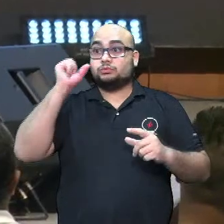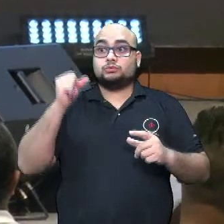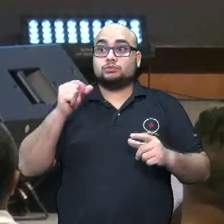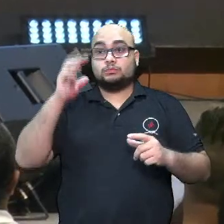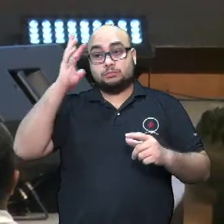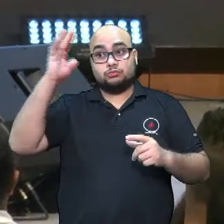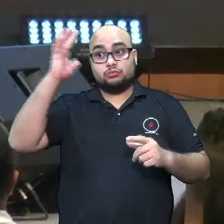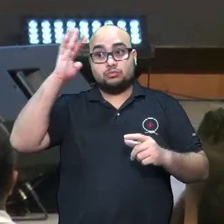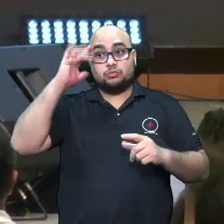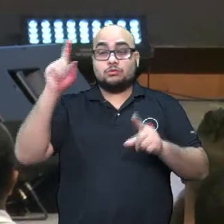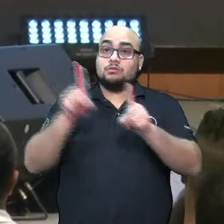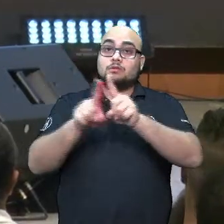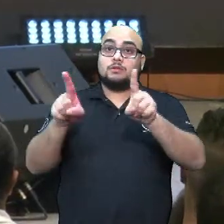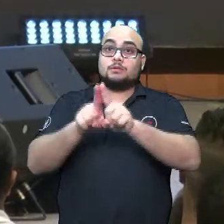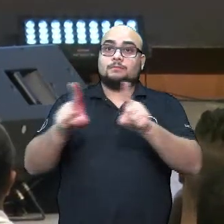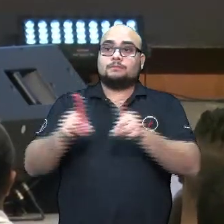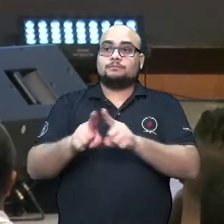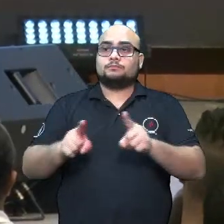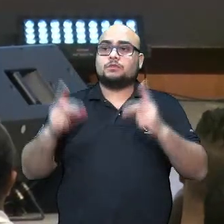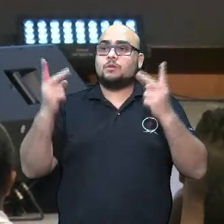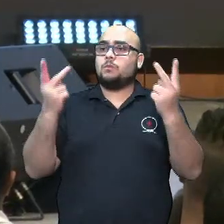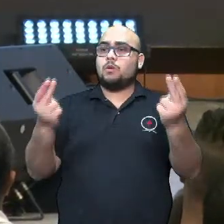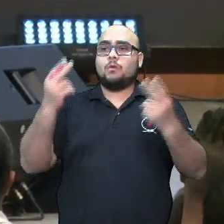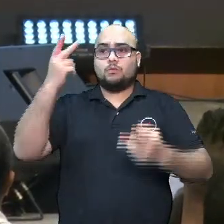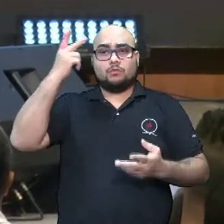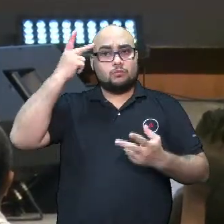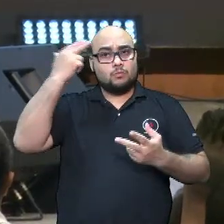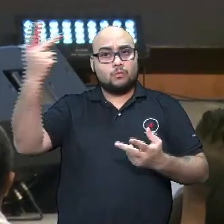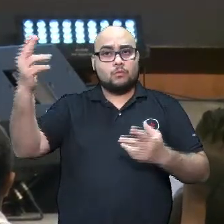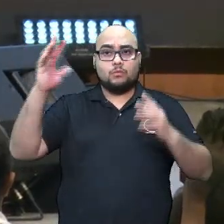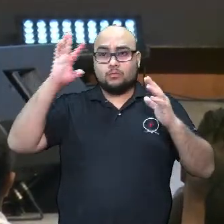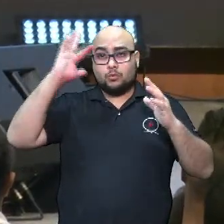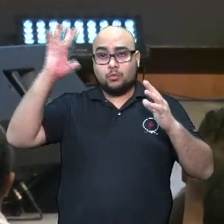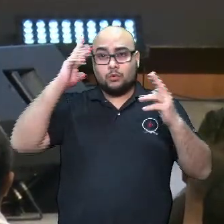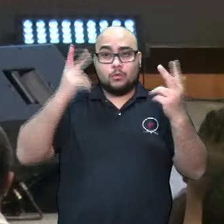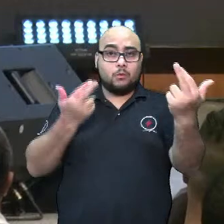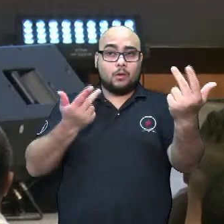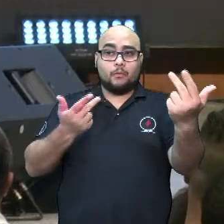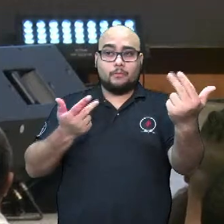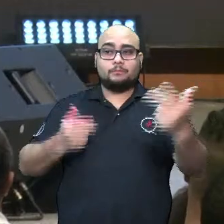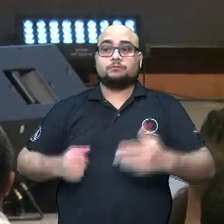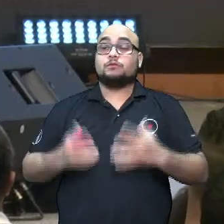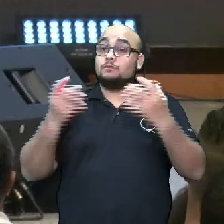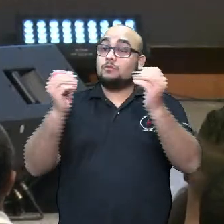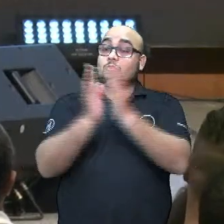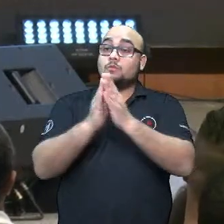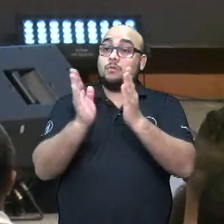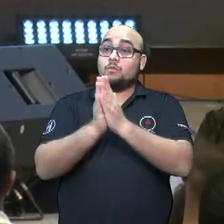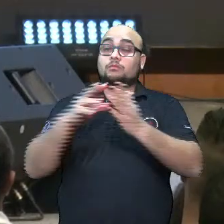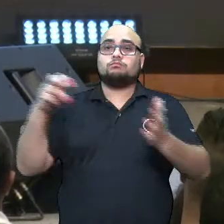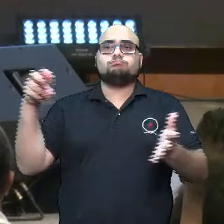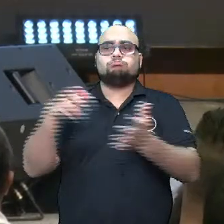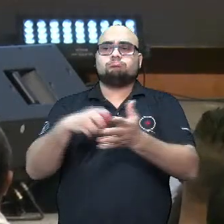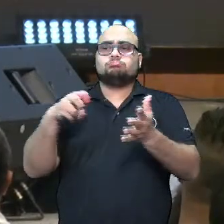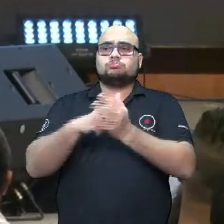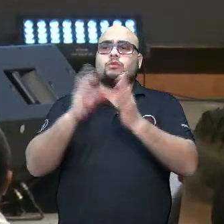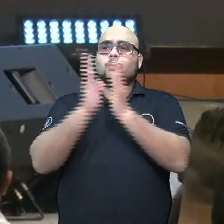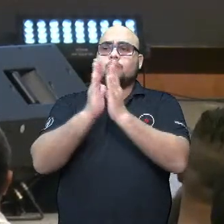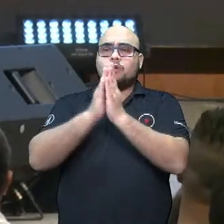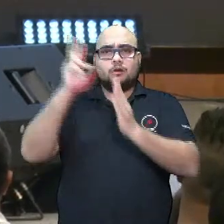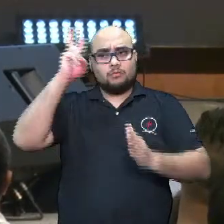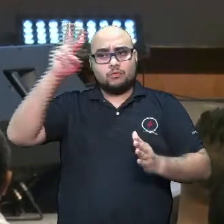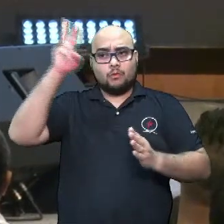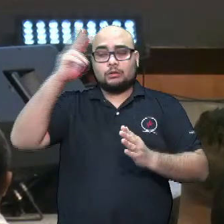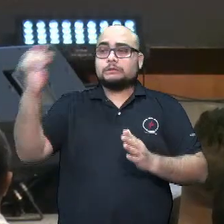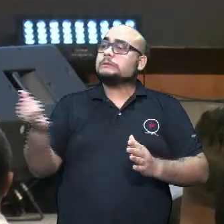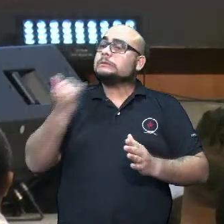também tive. Foi assim, igual o meu. E nós sonhamos a mesma coisa. Aí eu falei: vamos orar. Quando eu ajoelhei para orar, a primeira coisa que eu lembrei foi do acidente. Eu falei: ué,